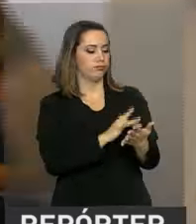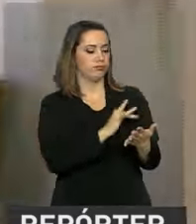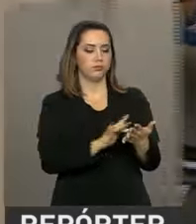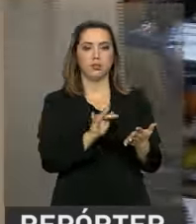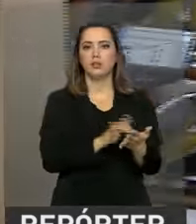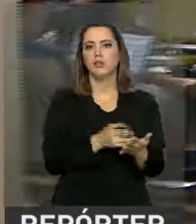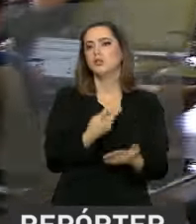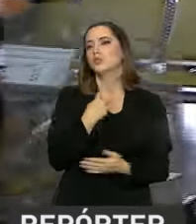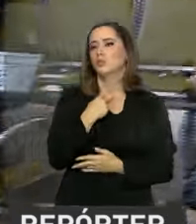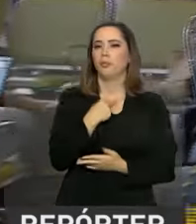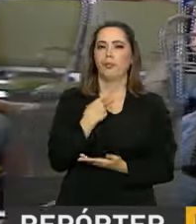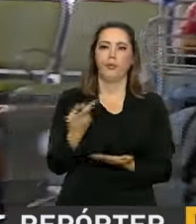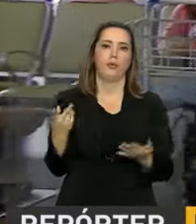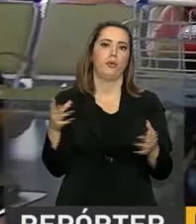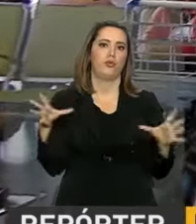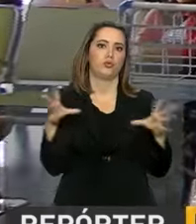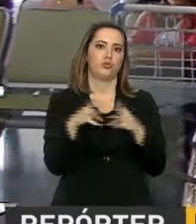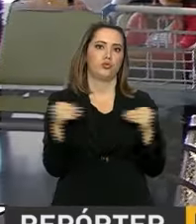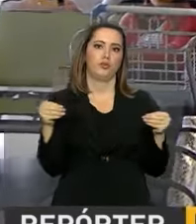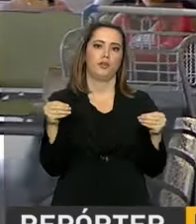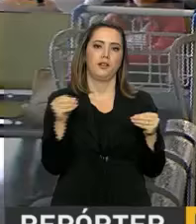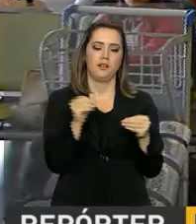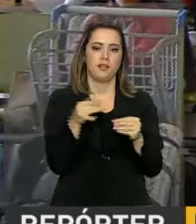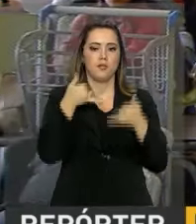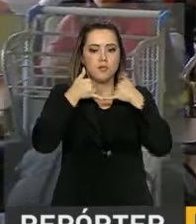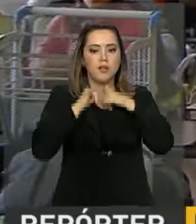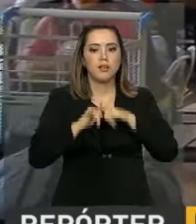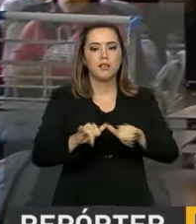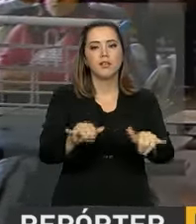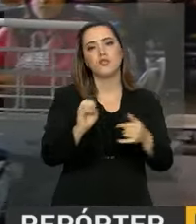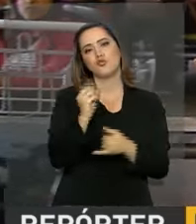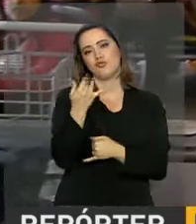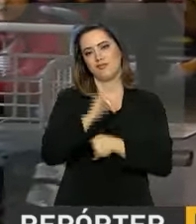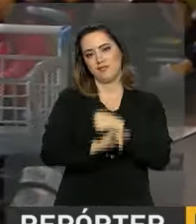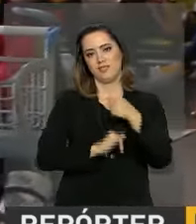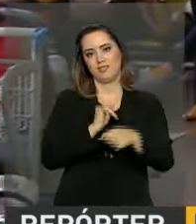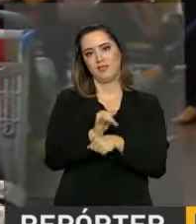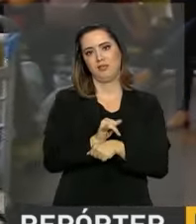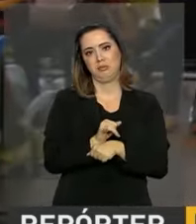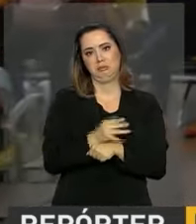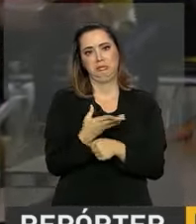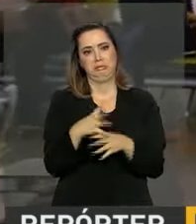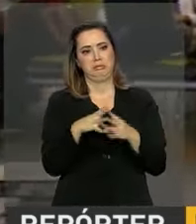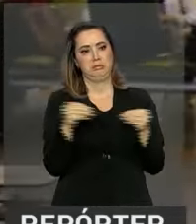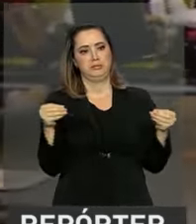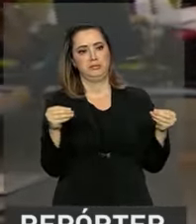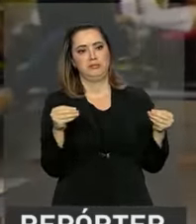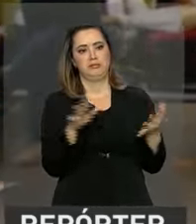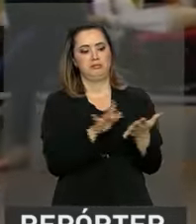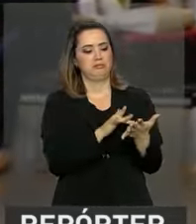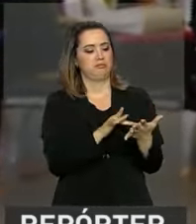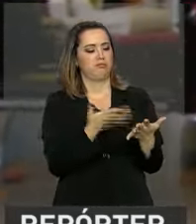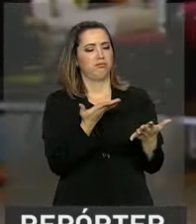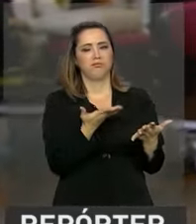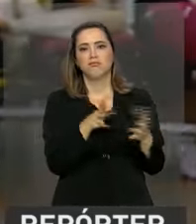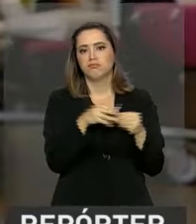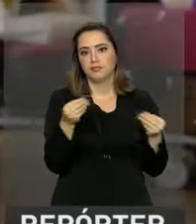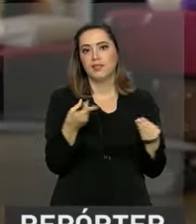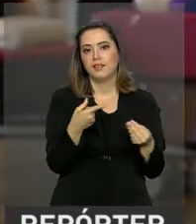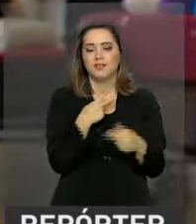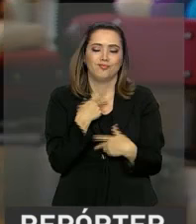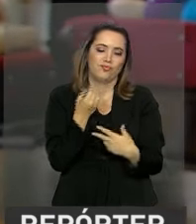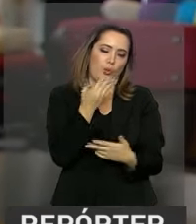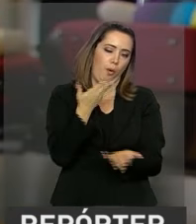pode faltar nem internet, nem tomada. Tem coisa pior do que ficar sem bateria? Pois é, aqui no aeroporto